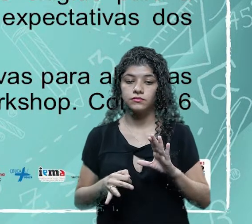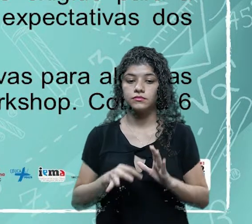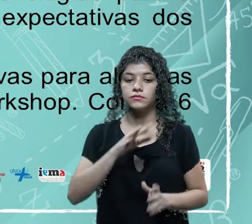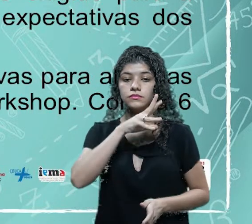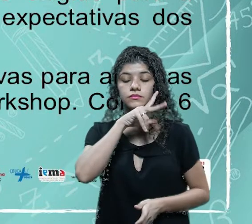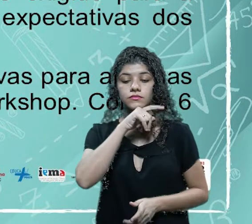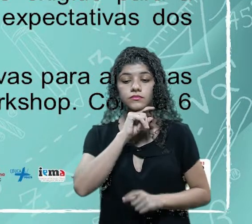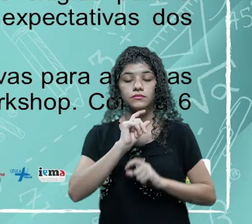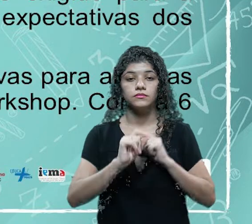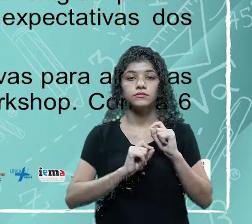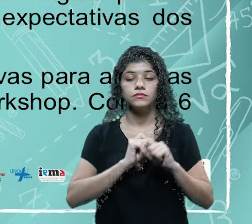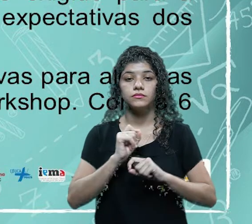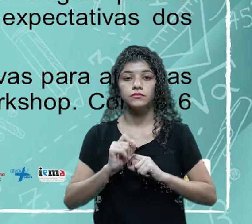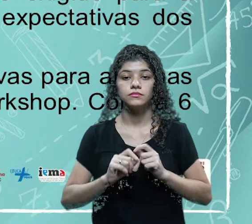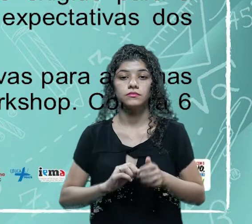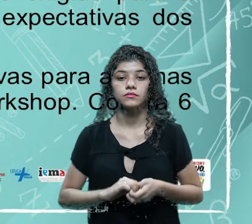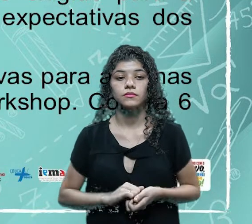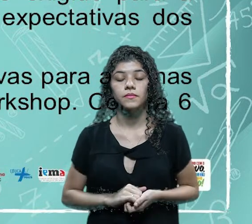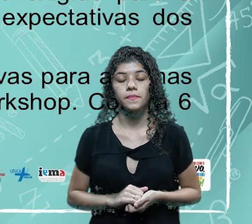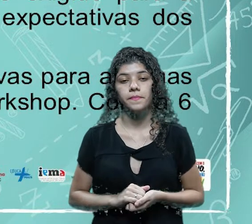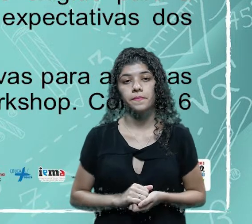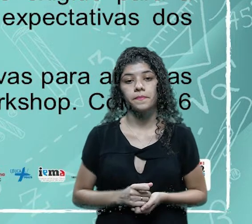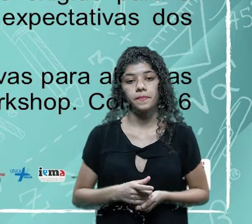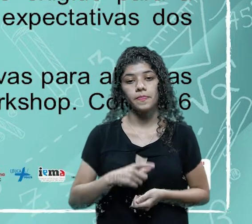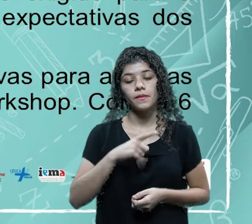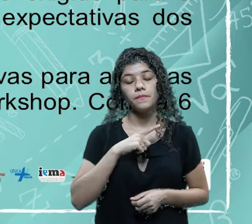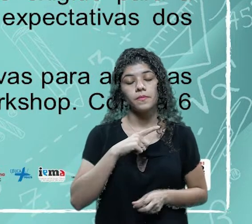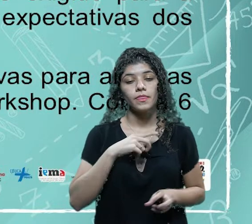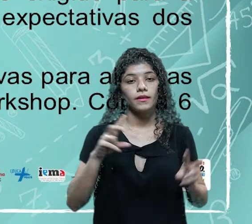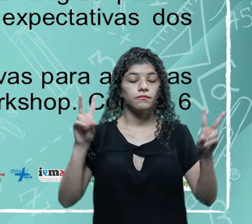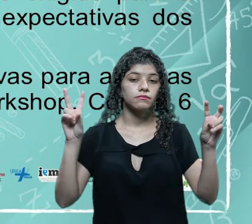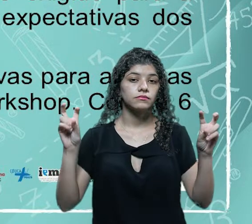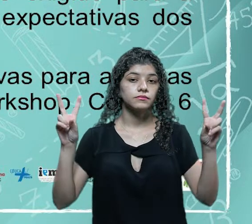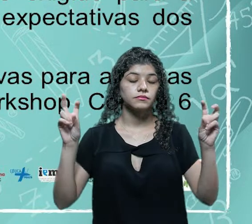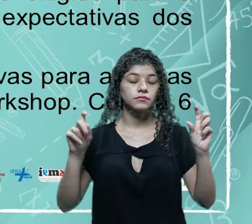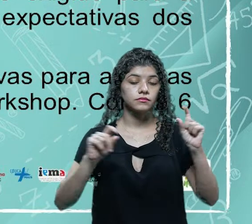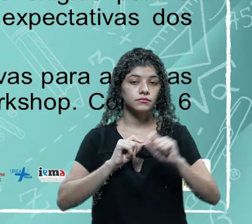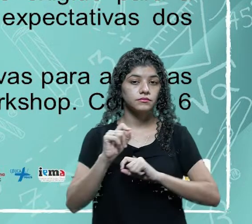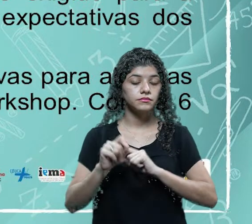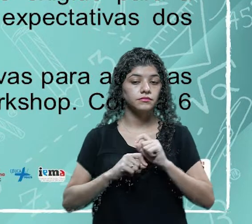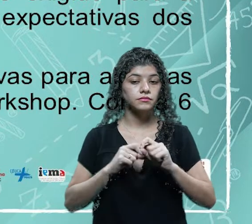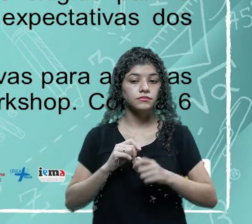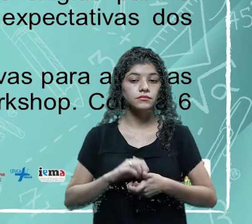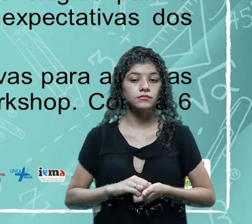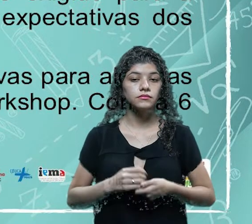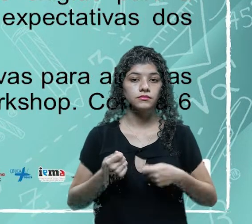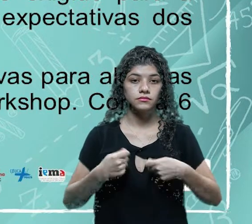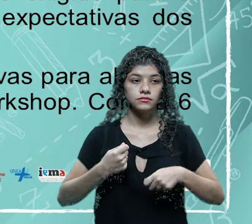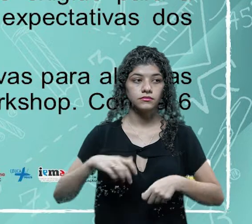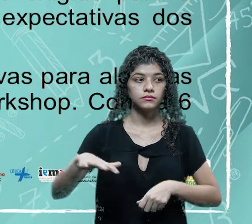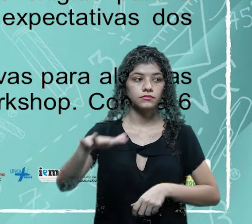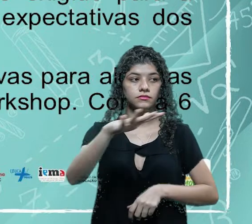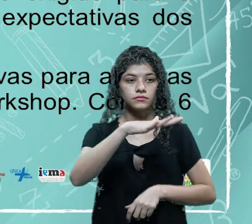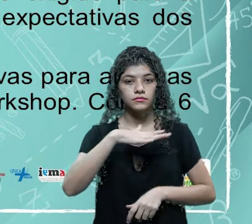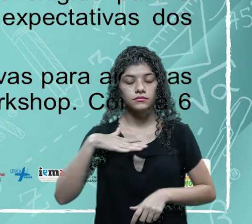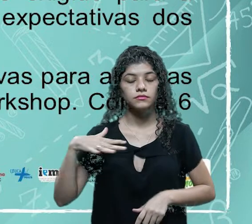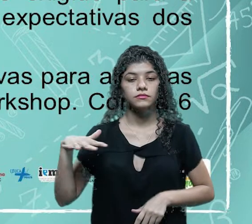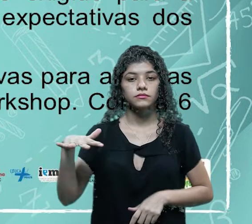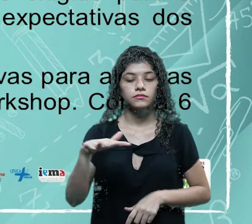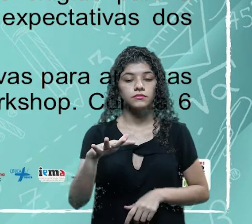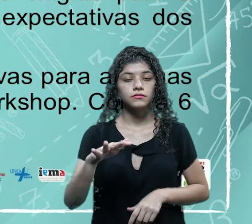fazer um workshop ele ele tem algumas temáticas que requer um espaço físico e